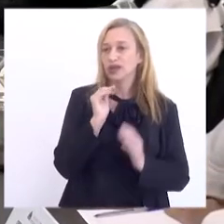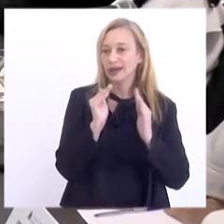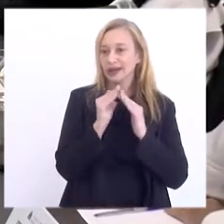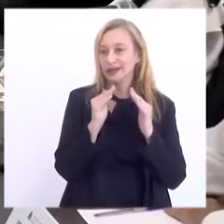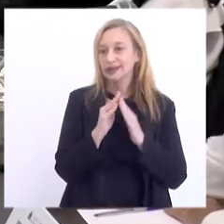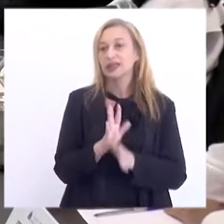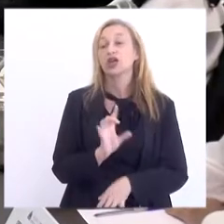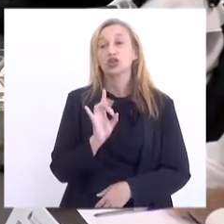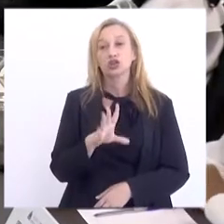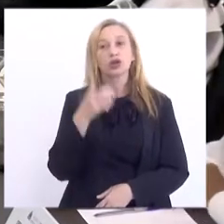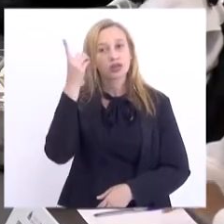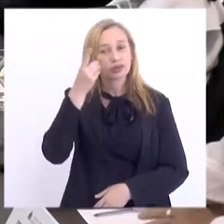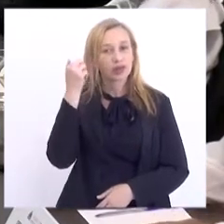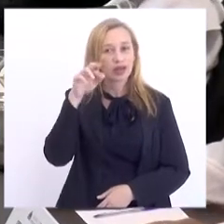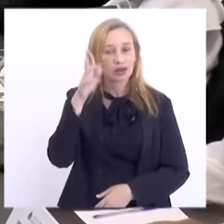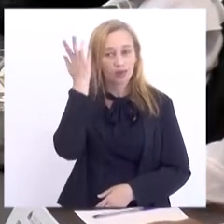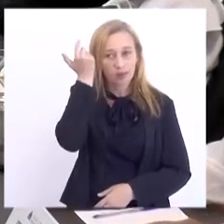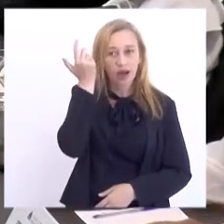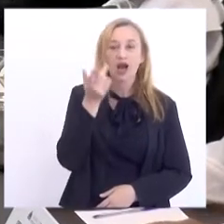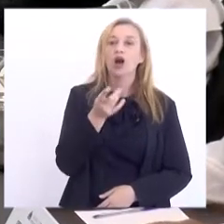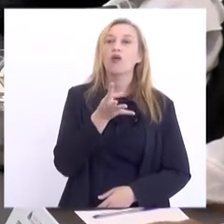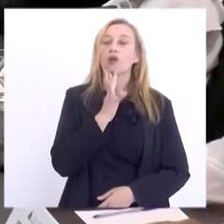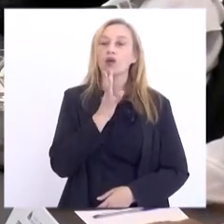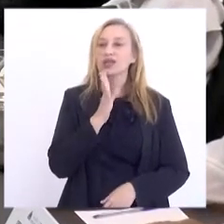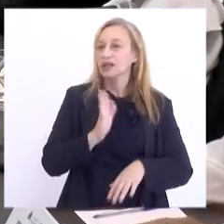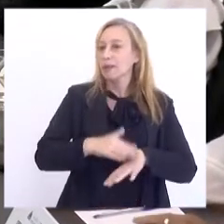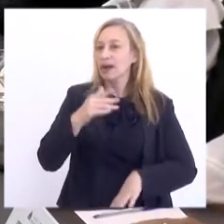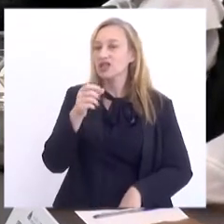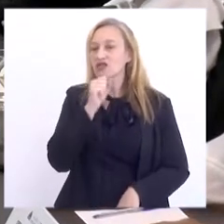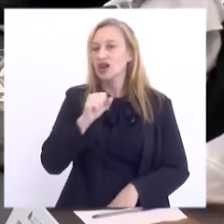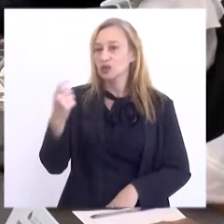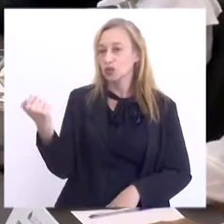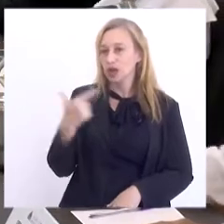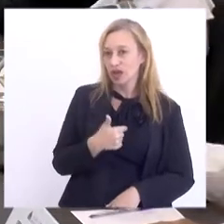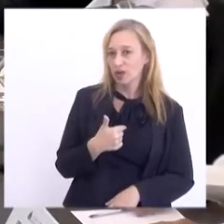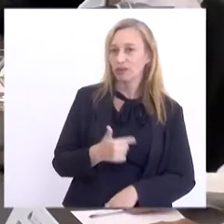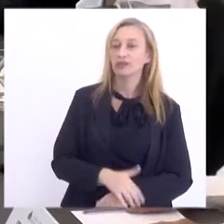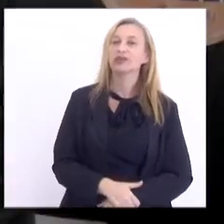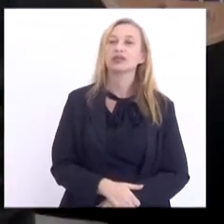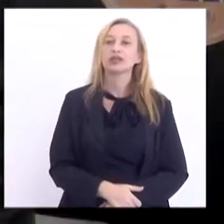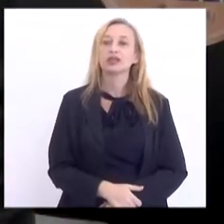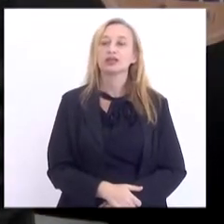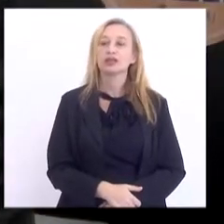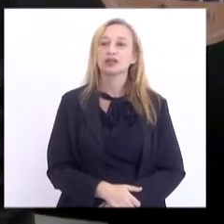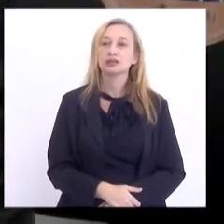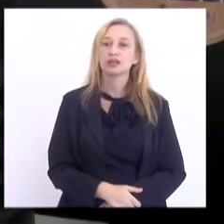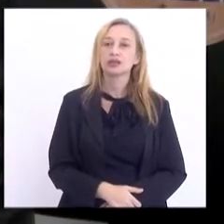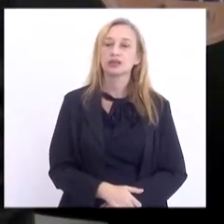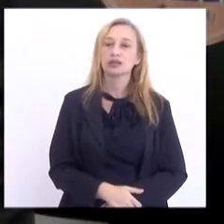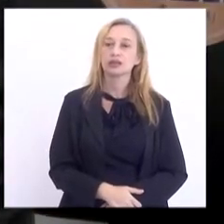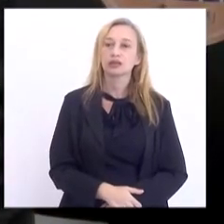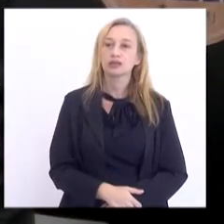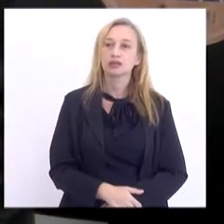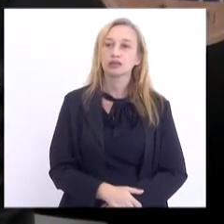só o deputado ele arrumar consegue ser mais antigo que quando